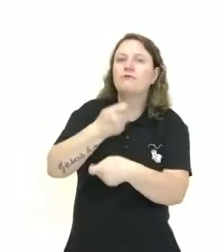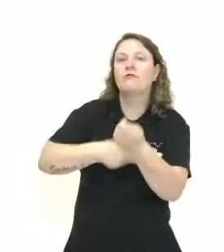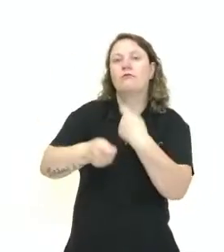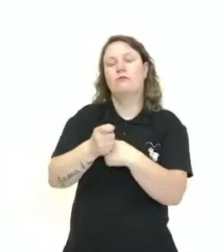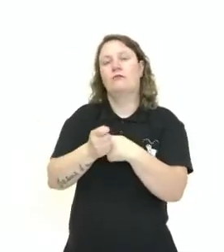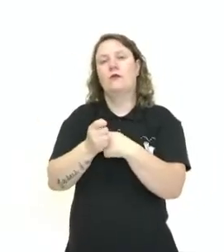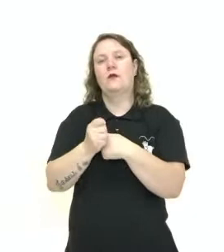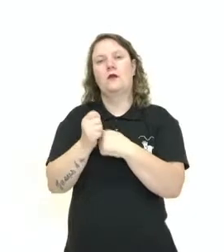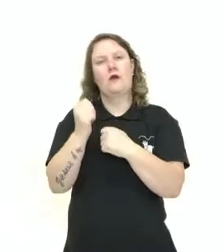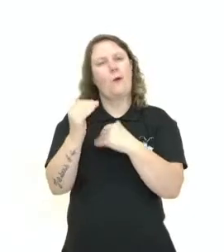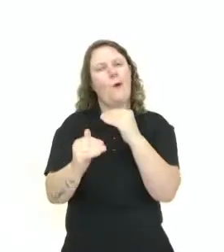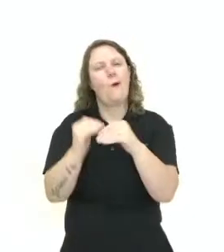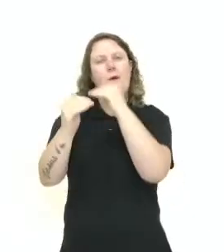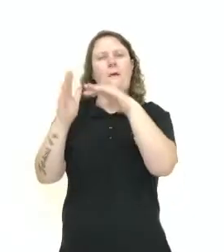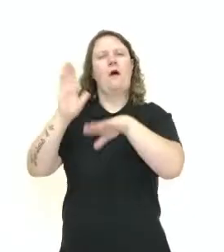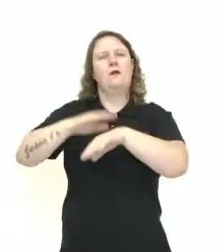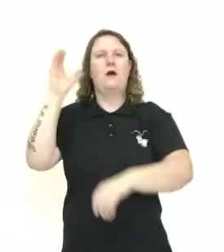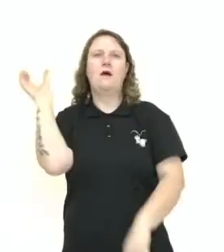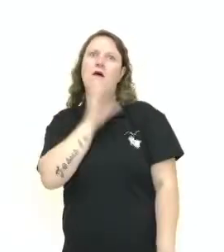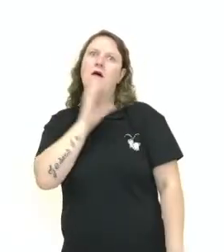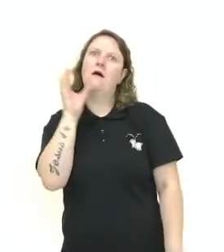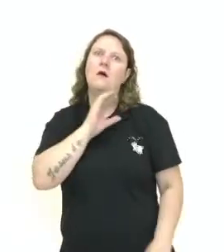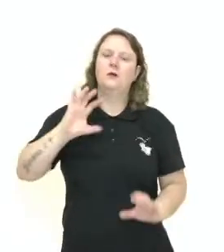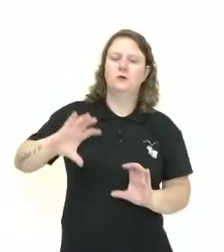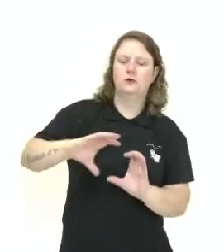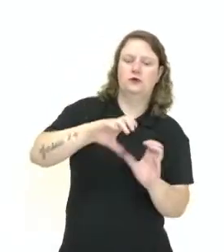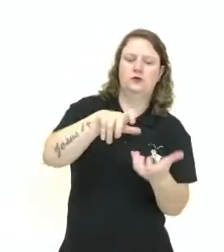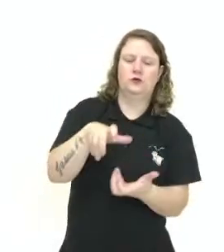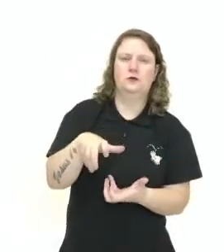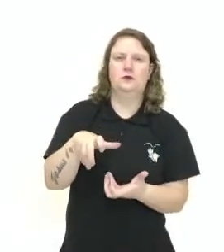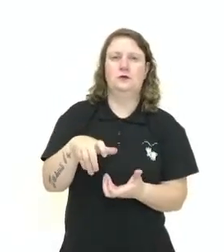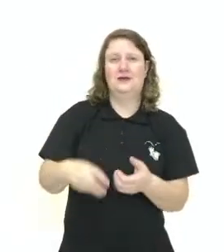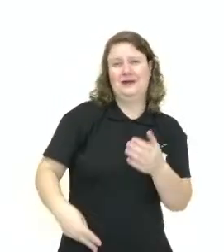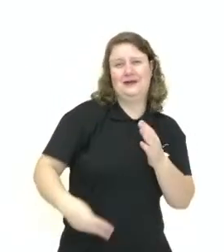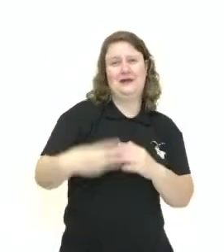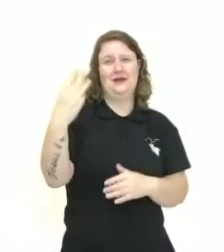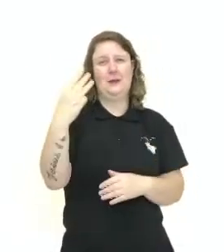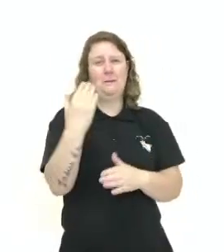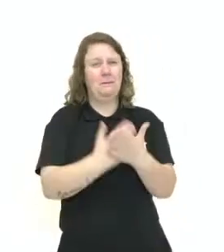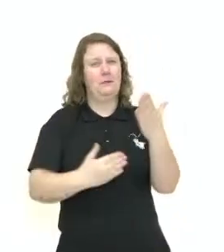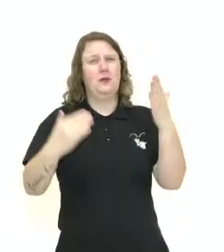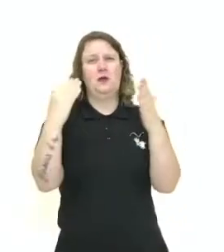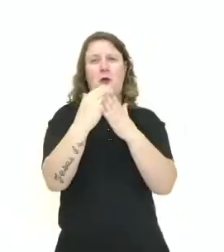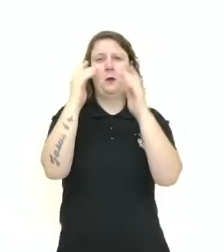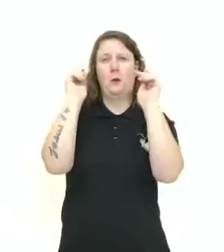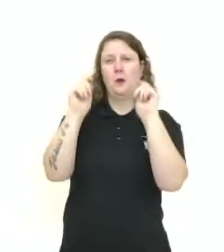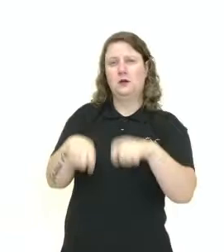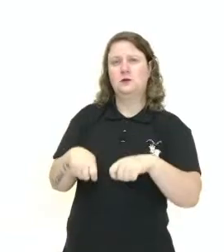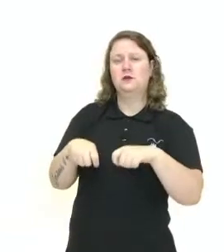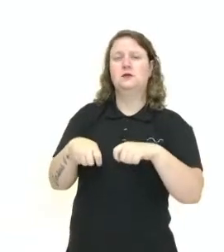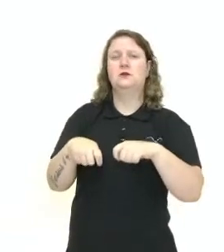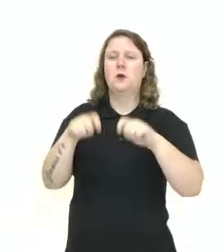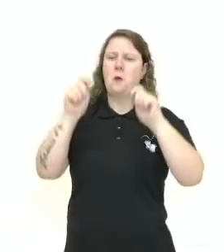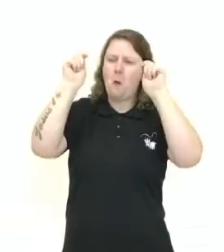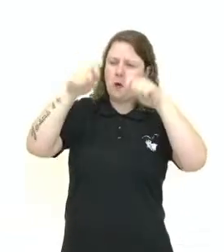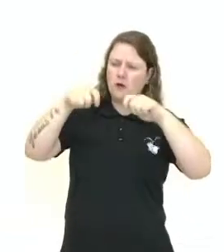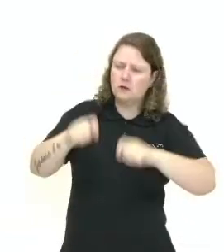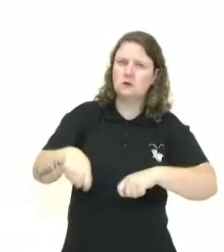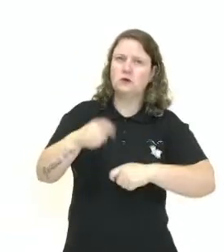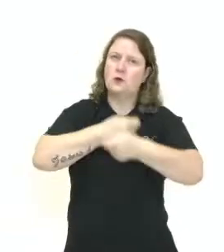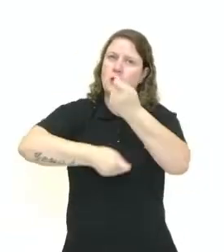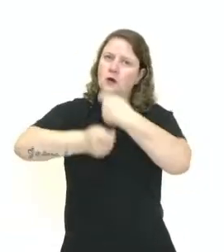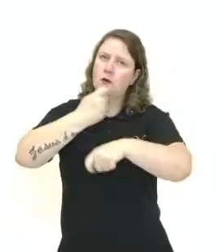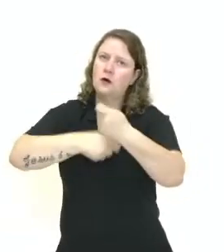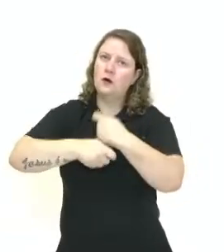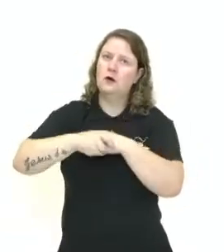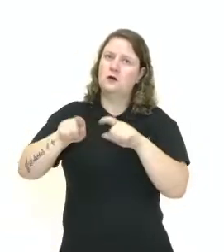rápido do mundo, né? E deve ser uma das 3 maiores potências econômicas na próxima década, apoiada por sua